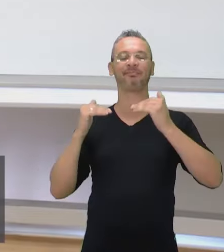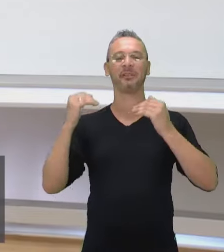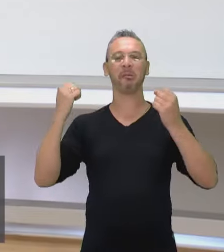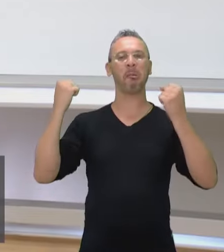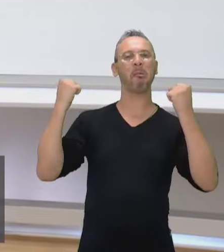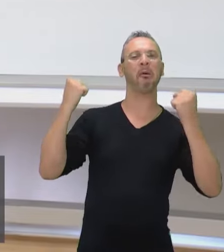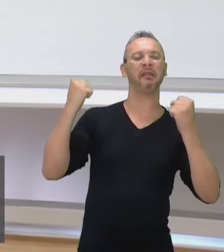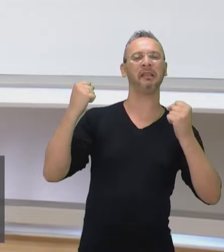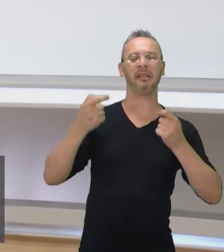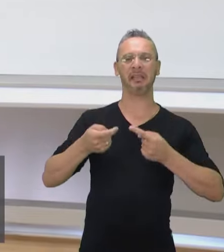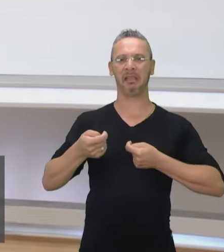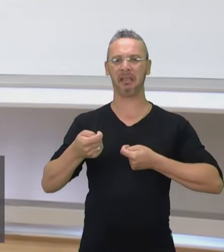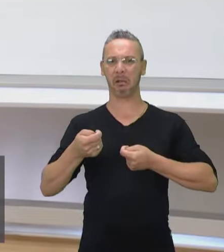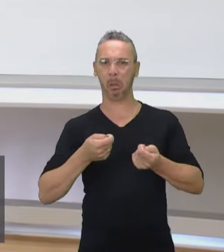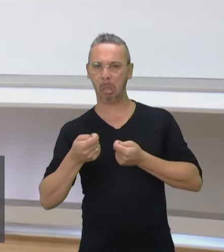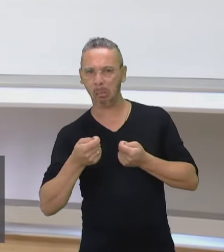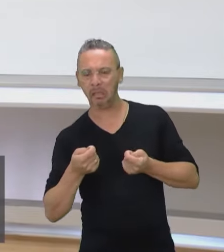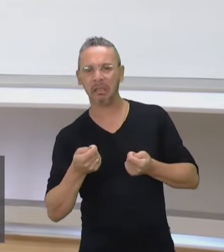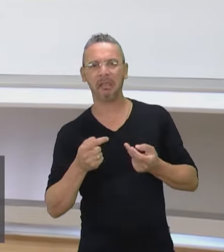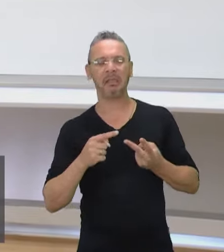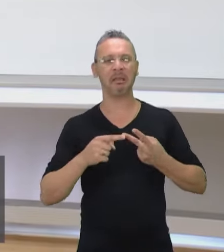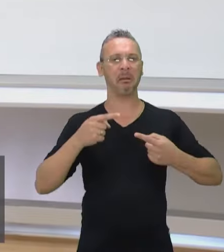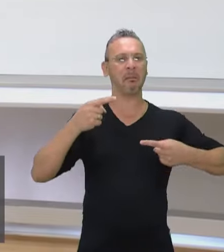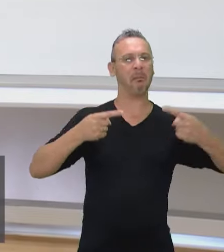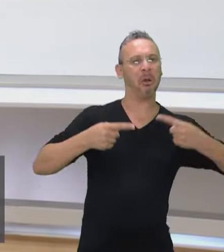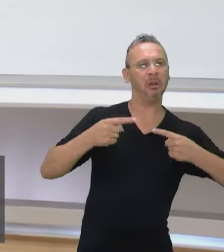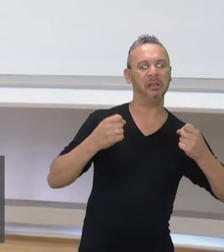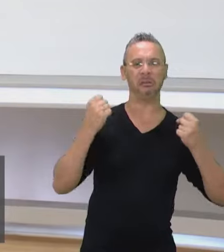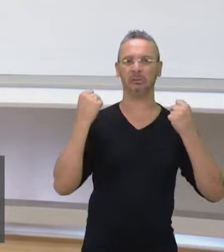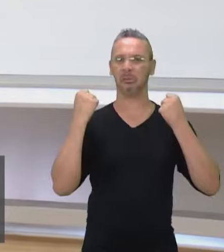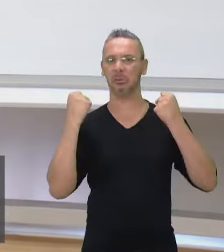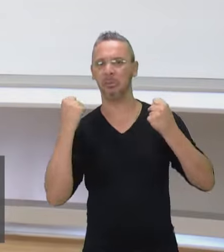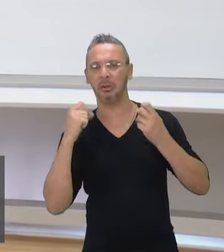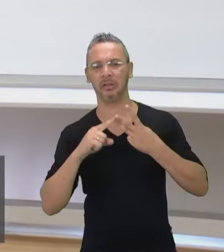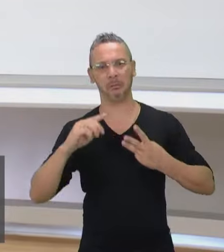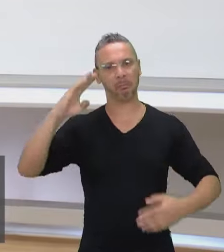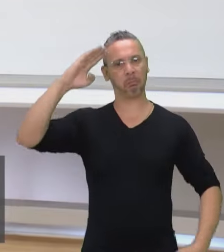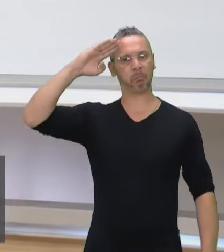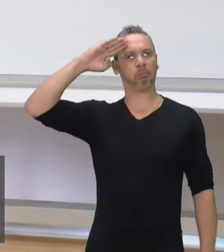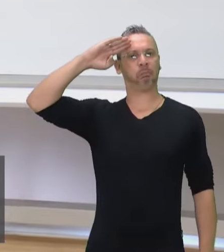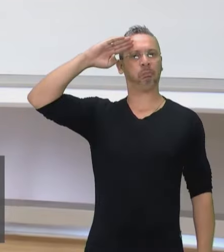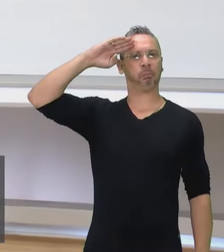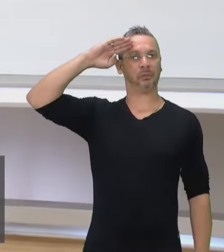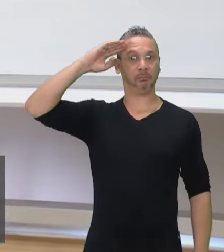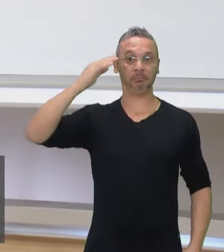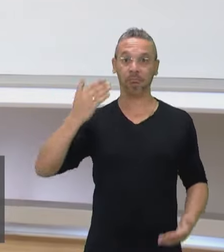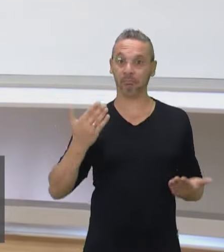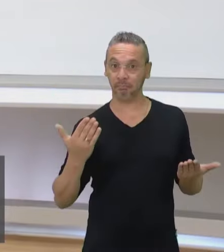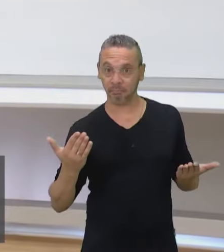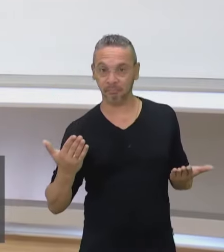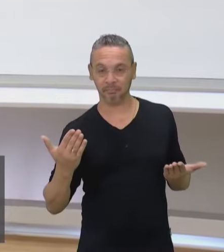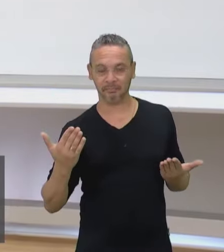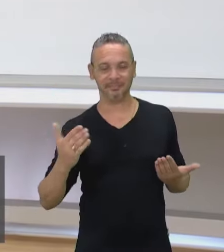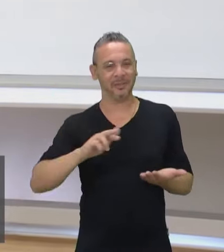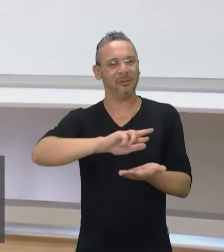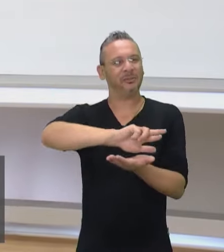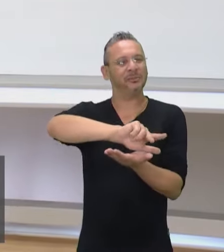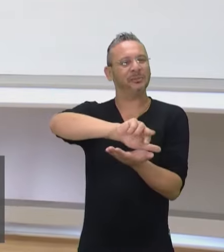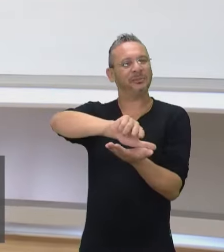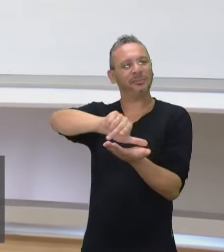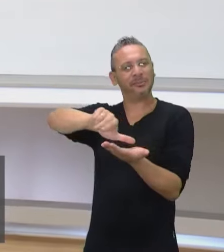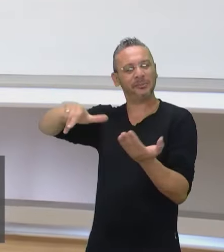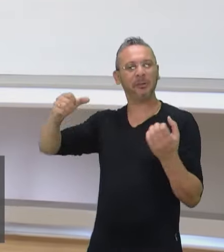poder econômico, de poder político, de poder militar, de poder, enfim, poder simbólico. Existem